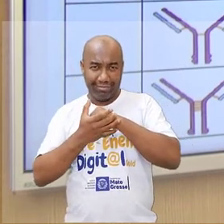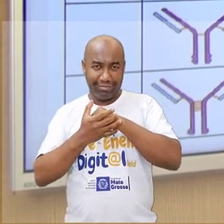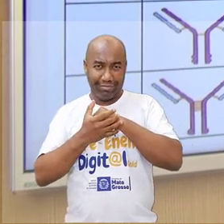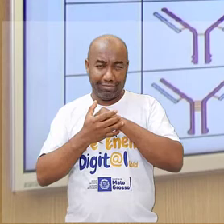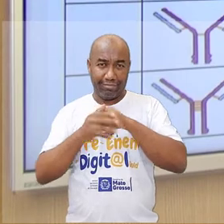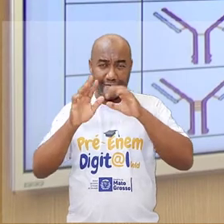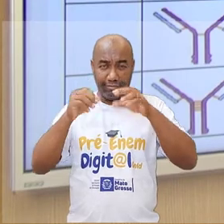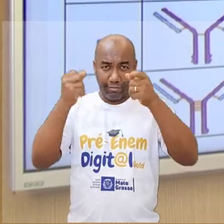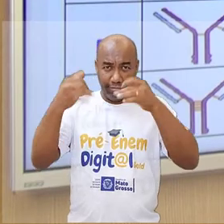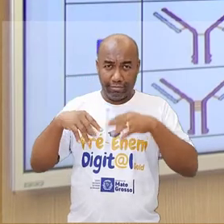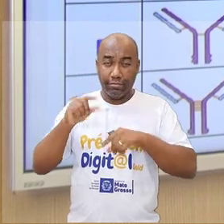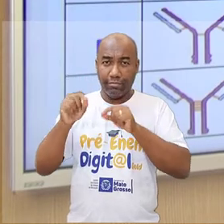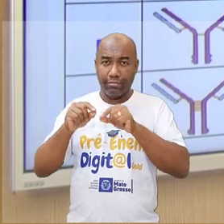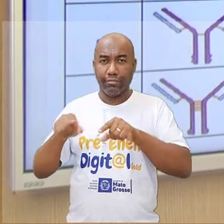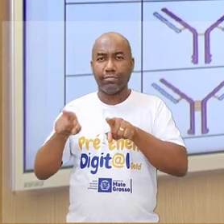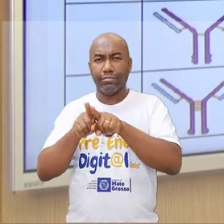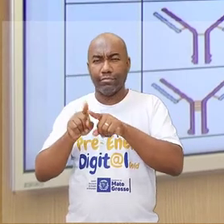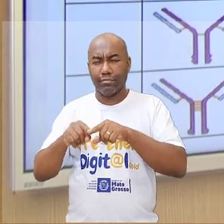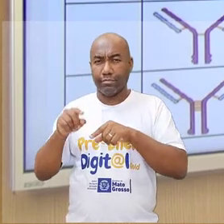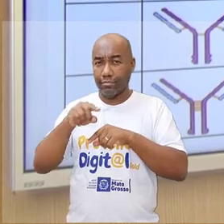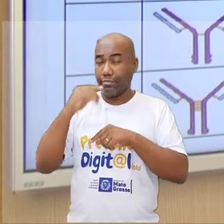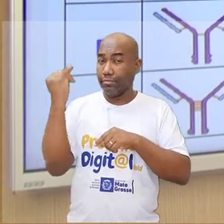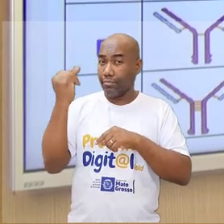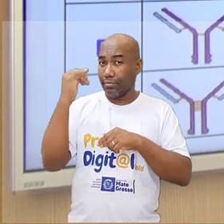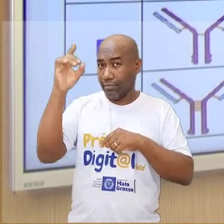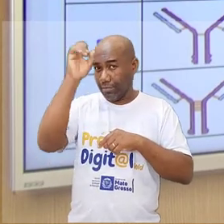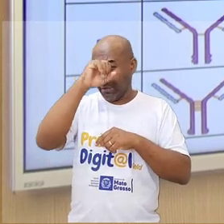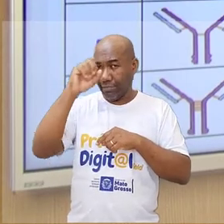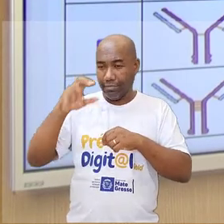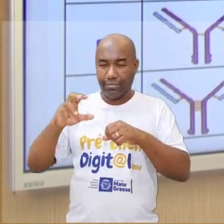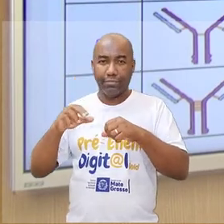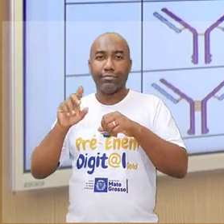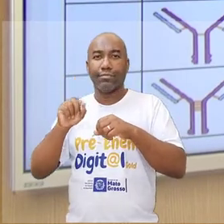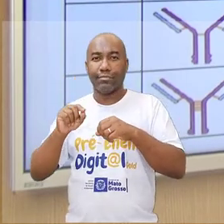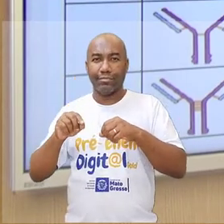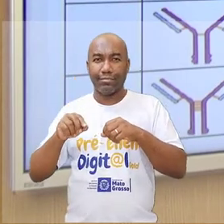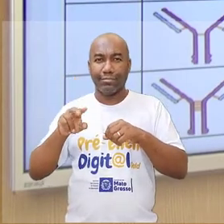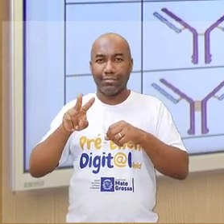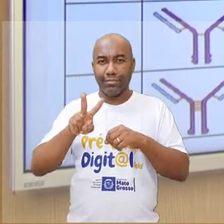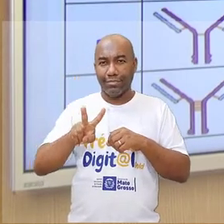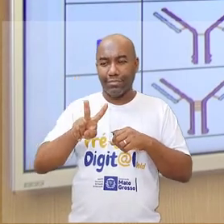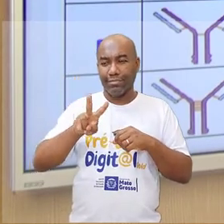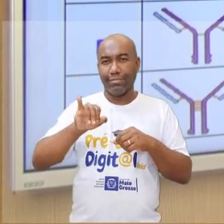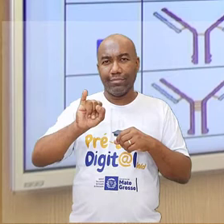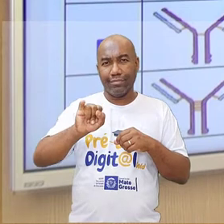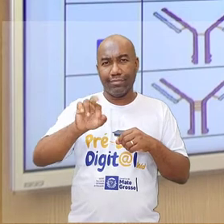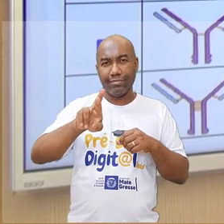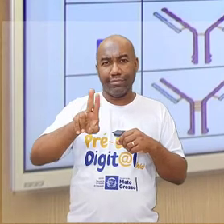uma coisa? Você vai aprender comigo também um pequeno detalhe. O nome do vírus é